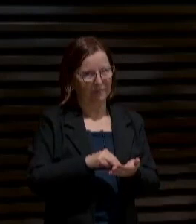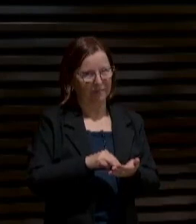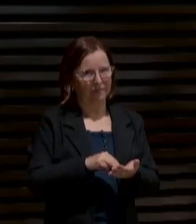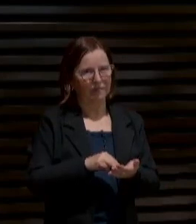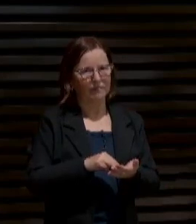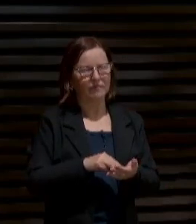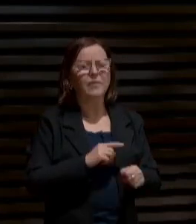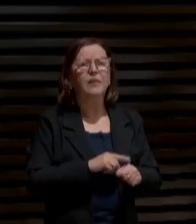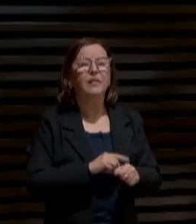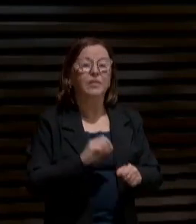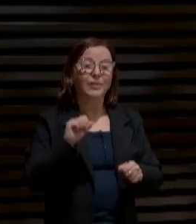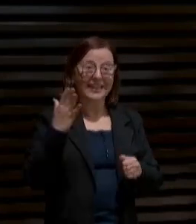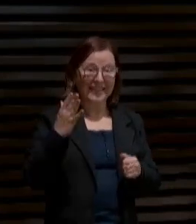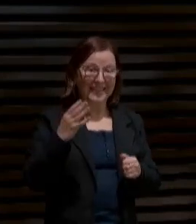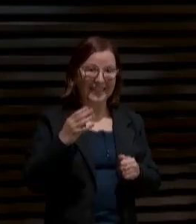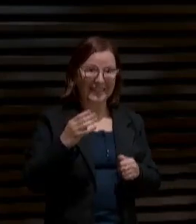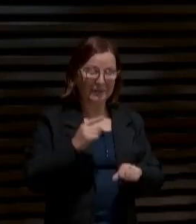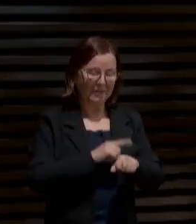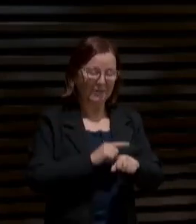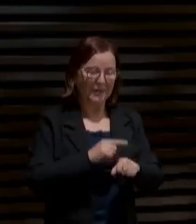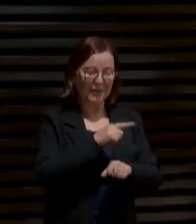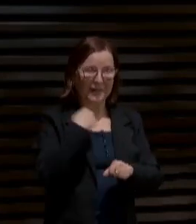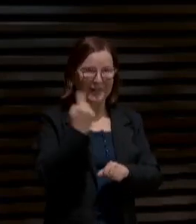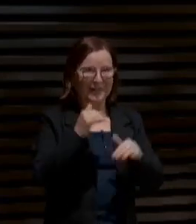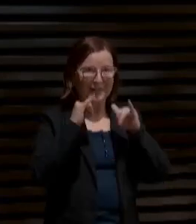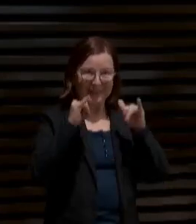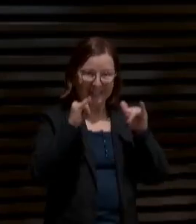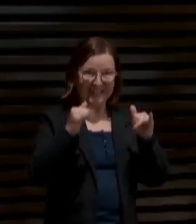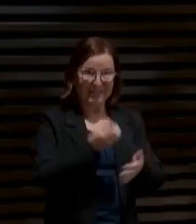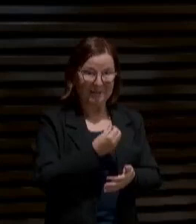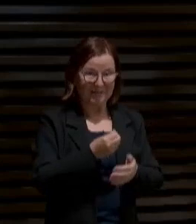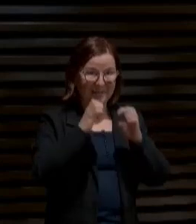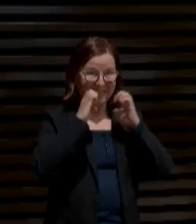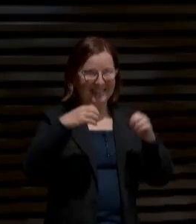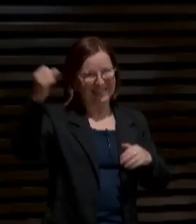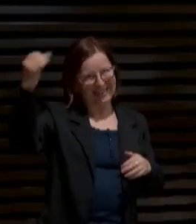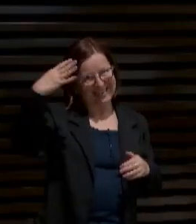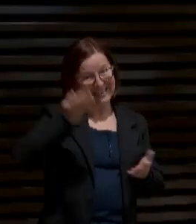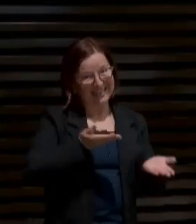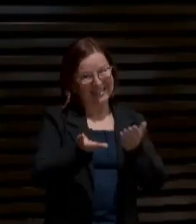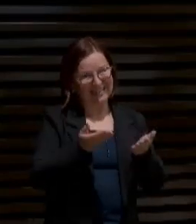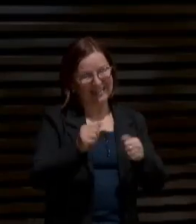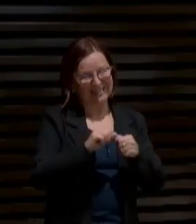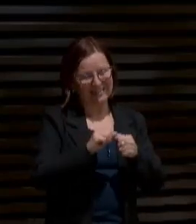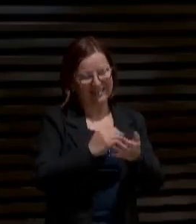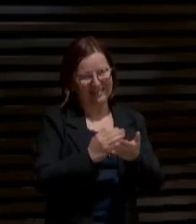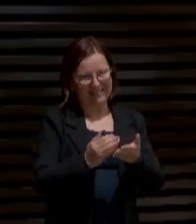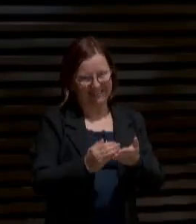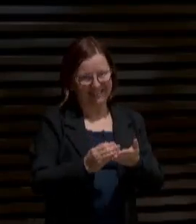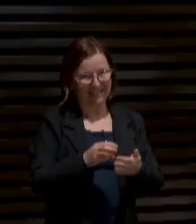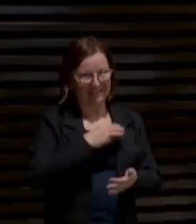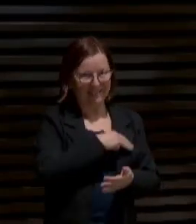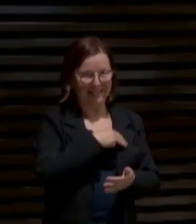e vivemos o evangelho da Graça servimos e participamos nas atividades e Ministérios da